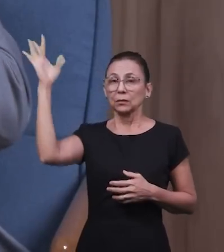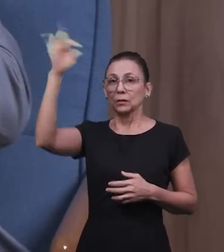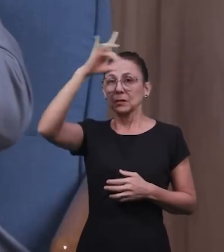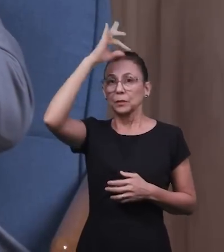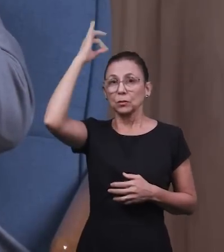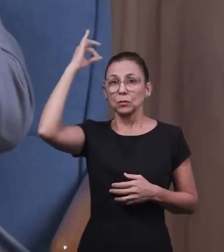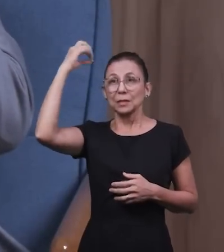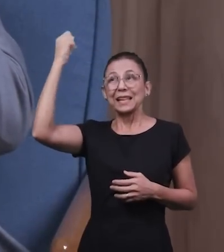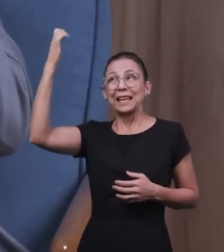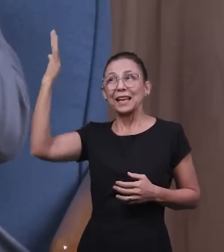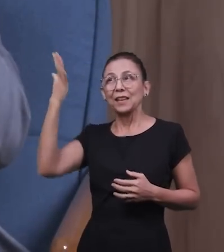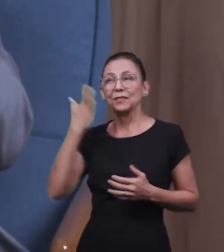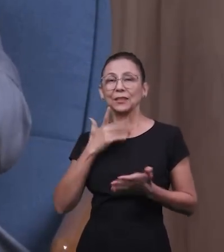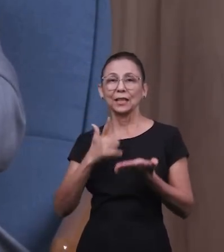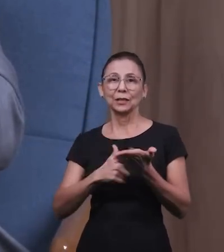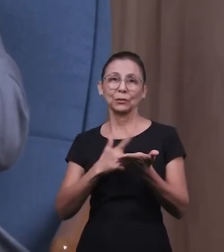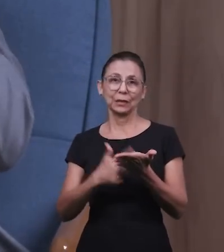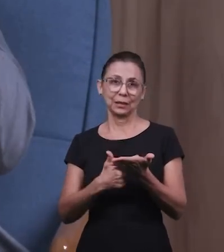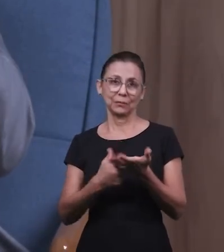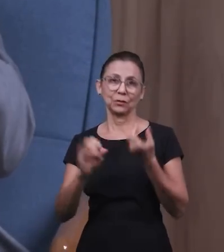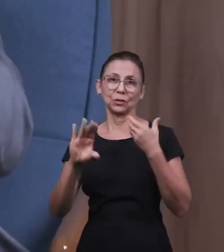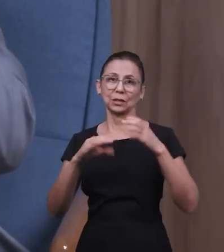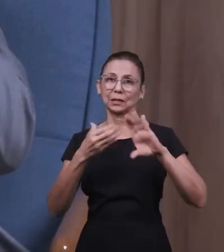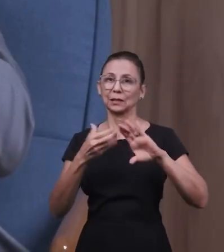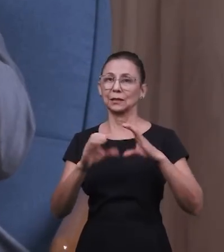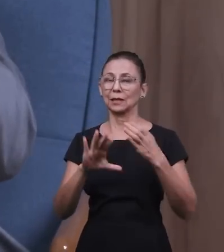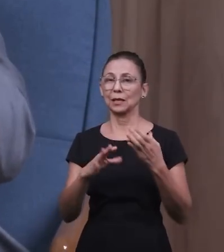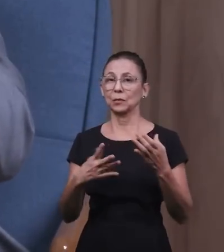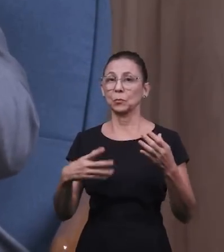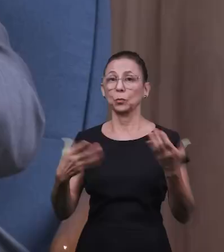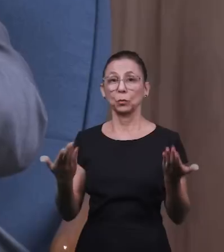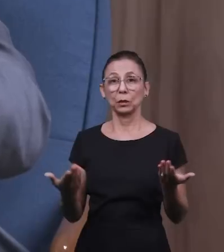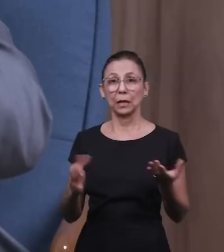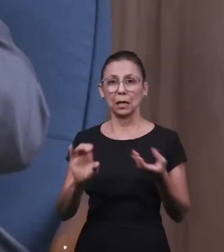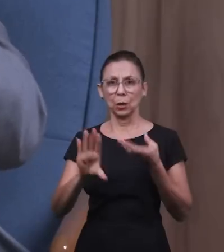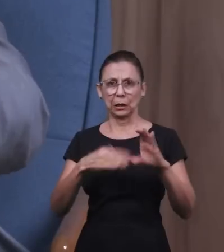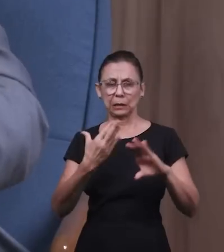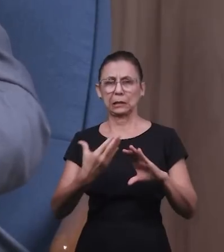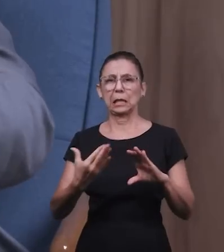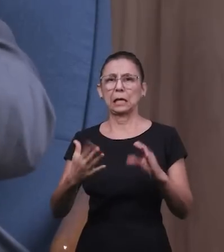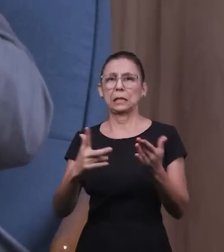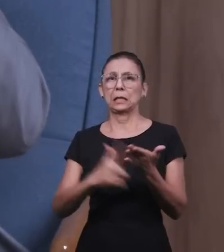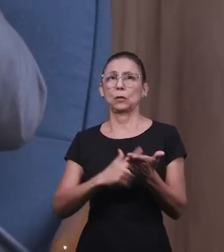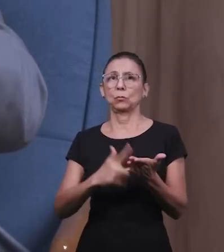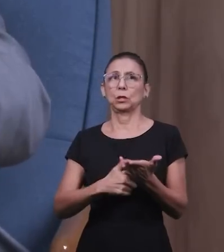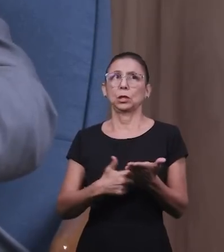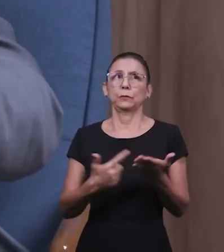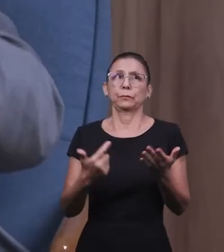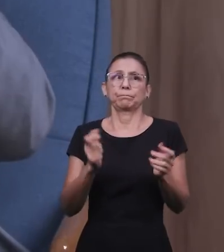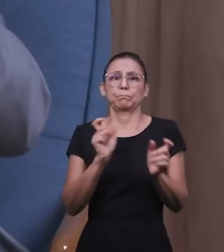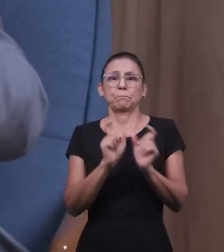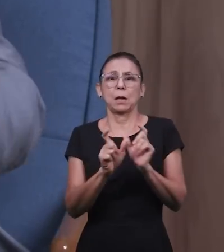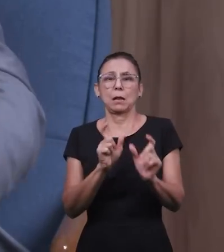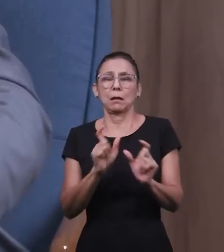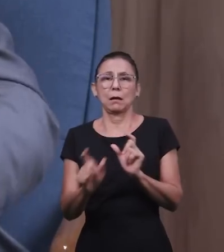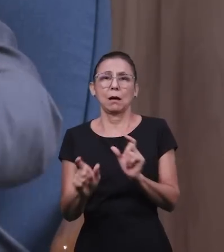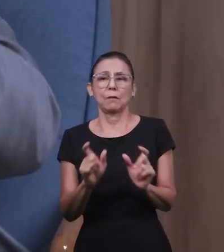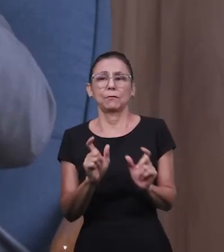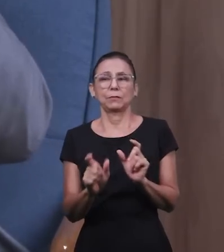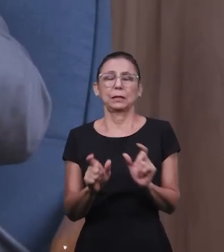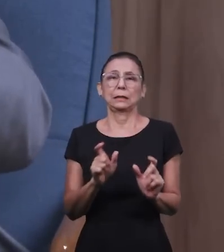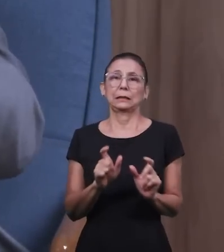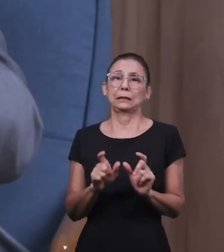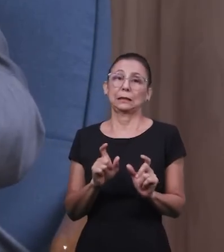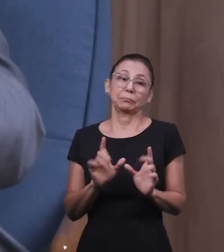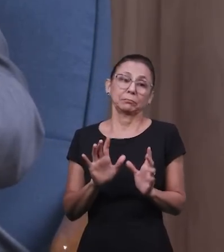com abordagens que até dentro do meio evangélico podem ser consideradas extremas, no sentido de palavras, expressões